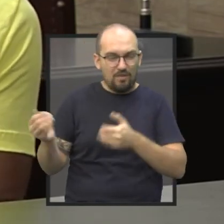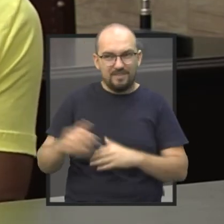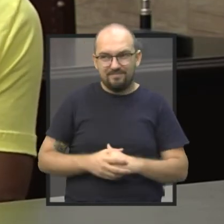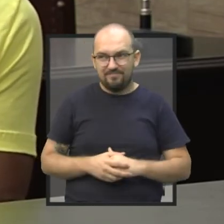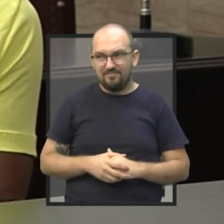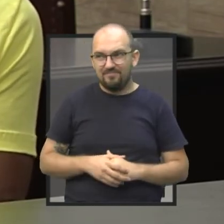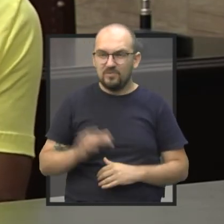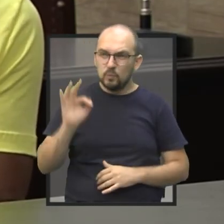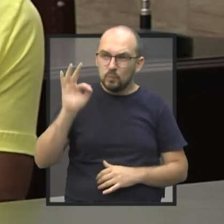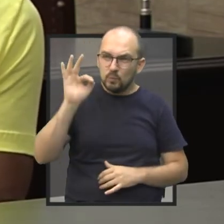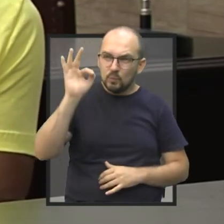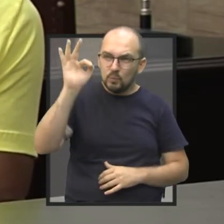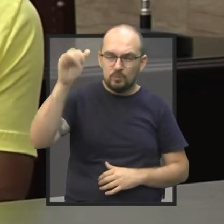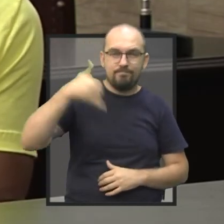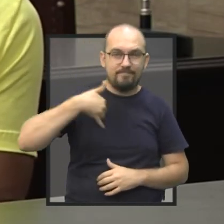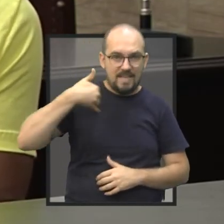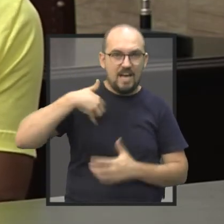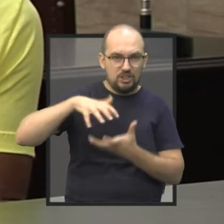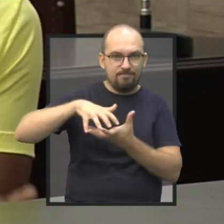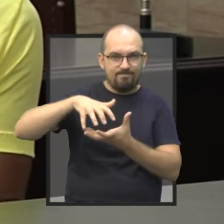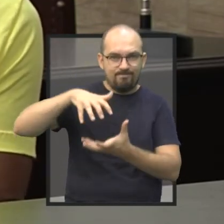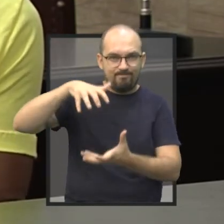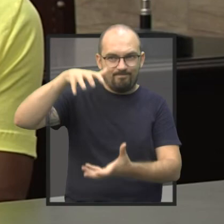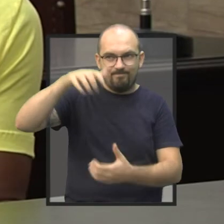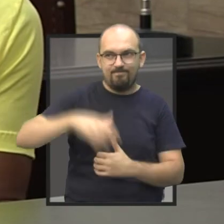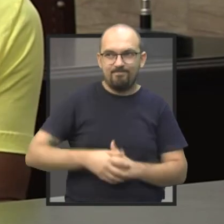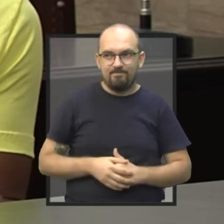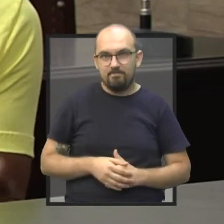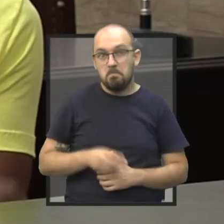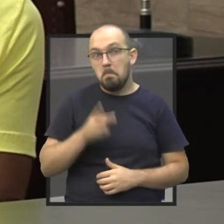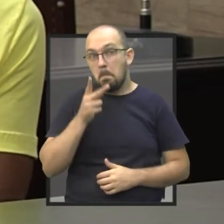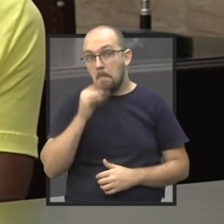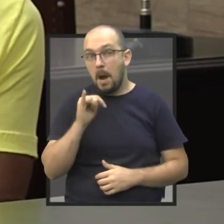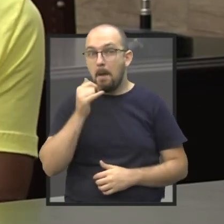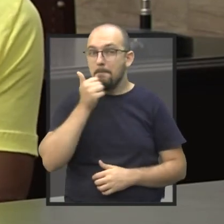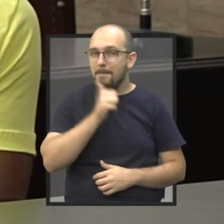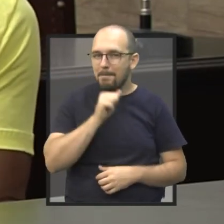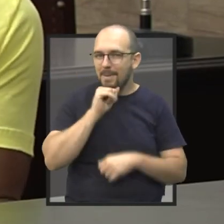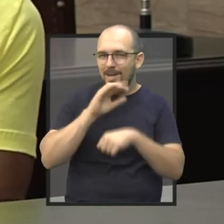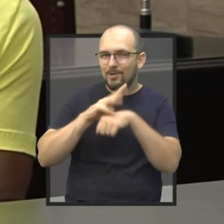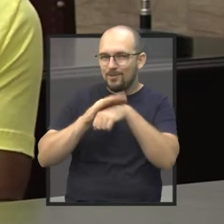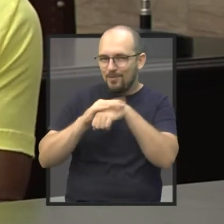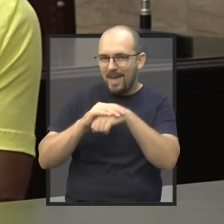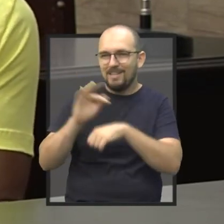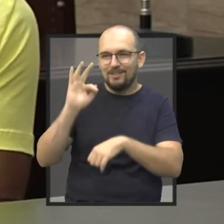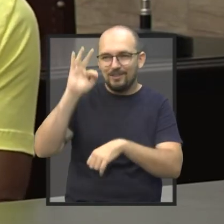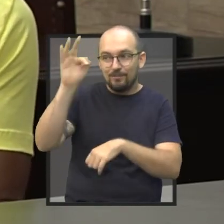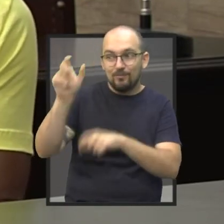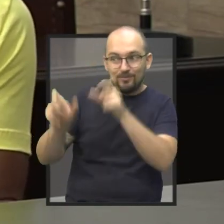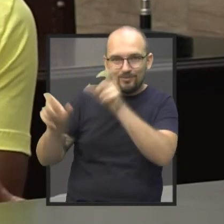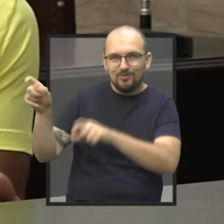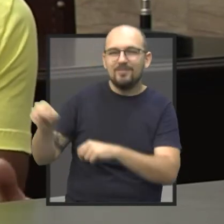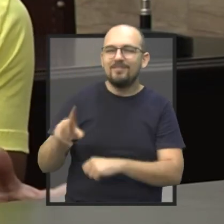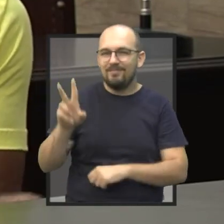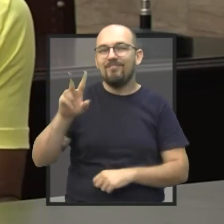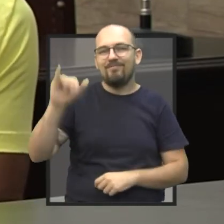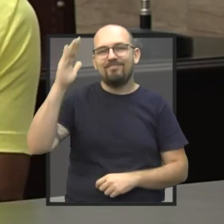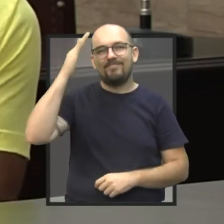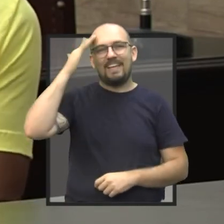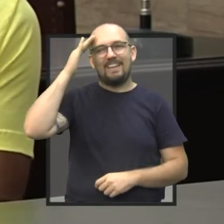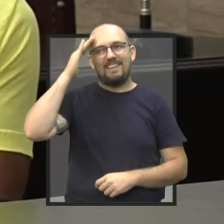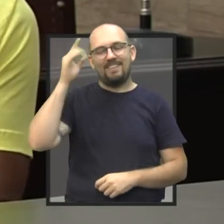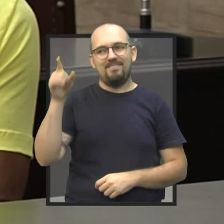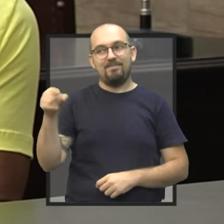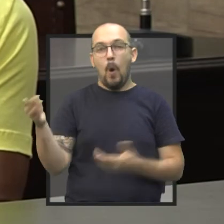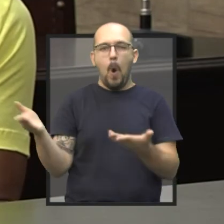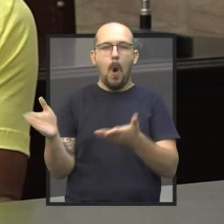um dia eles vão ficar com mais idade, eles vão ter pai, eles vão ter mãe que vai às vezes ficar doente. Então, eu peço para eles ao respeito à